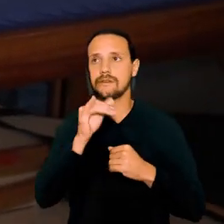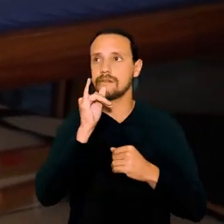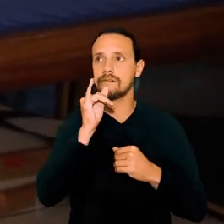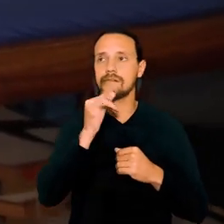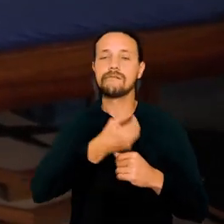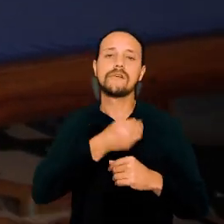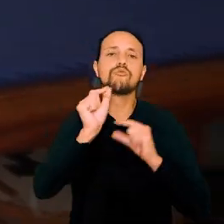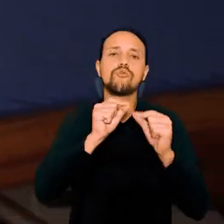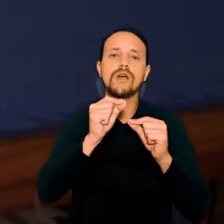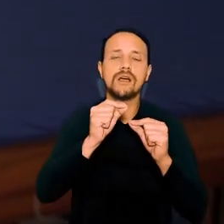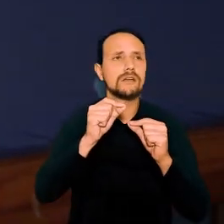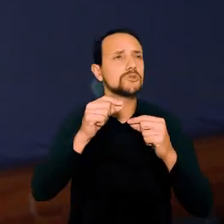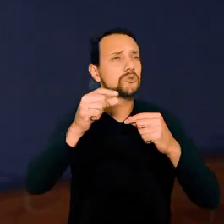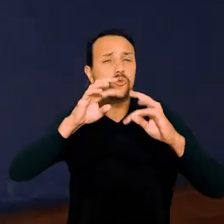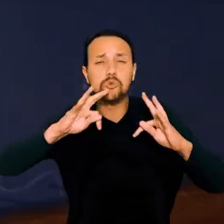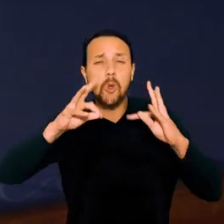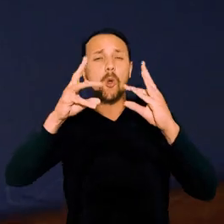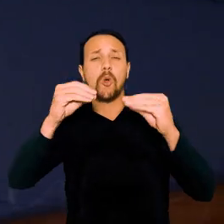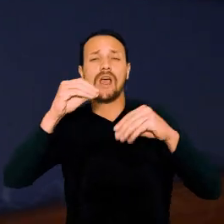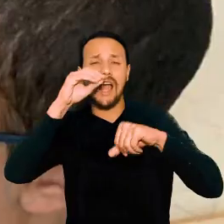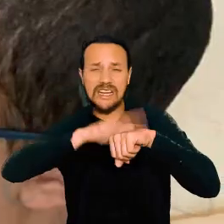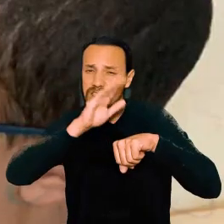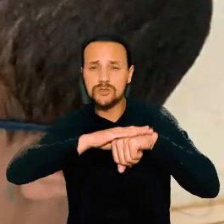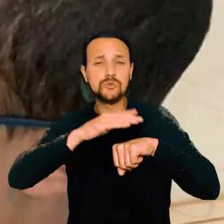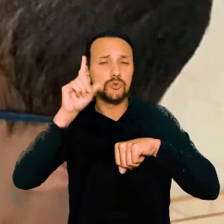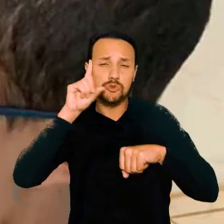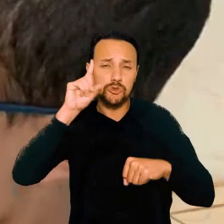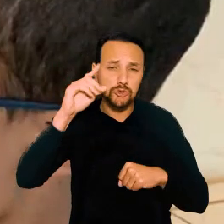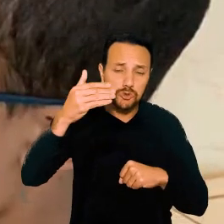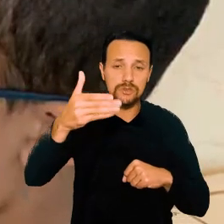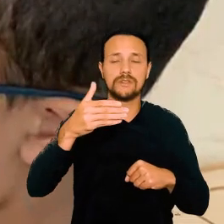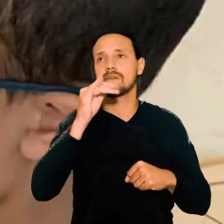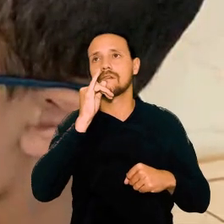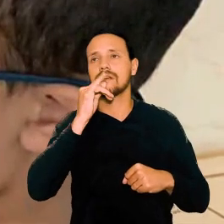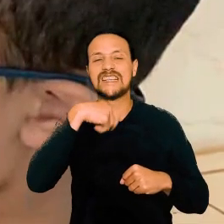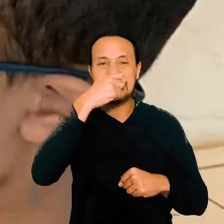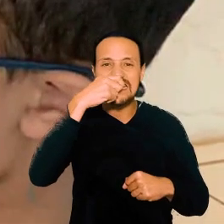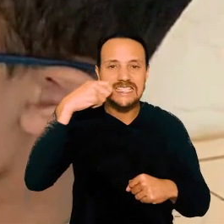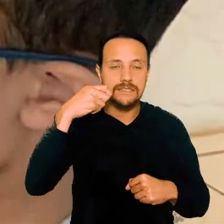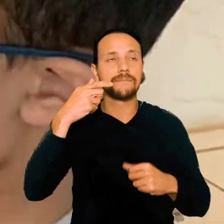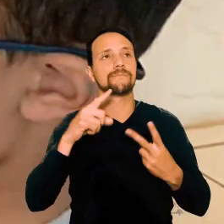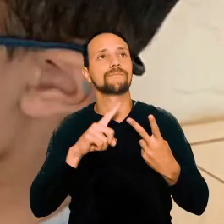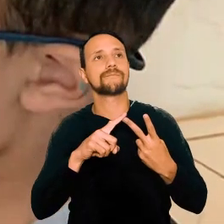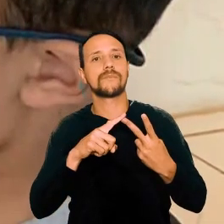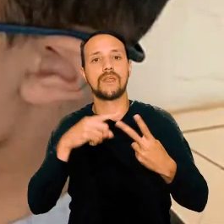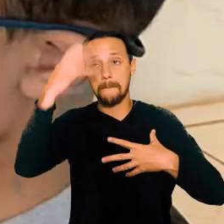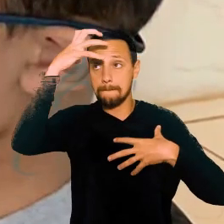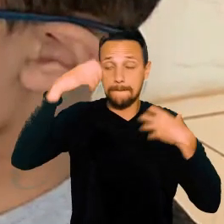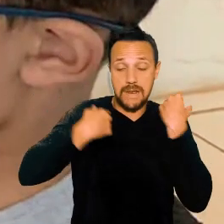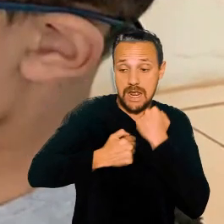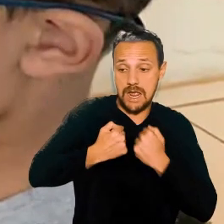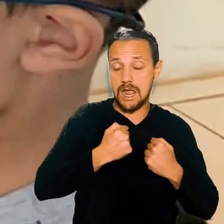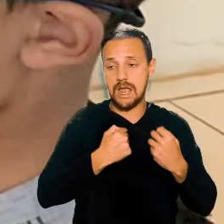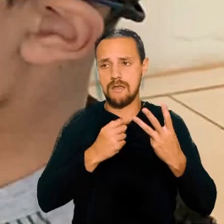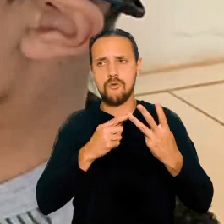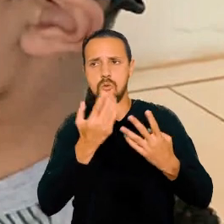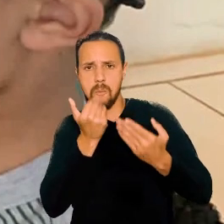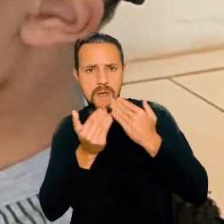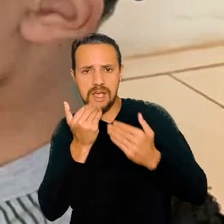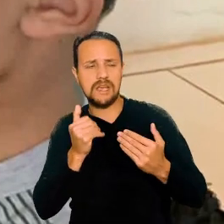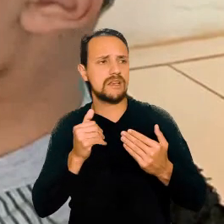marco na minha vida. Eu pude colocar em prática várias coisas que eu amava. Hoje eu